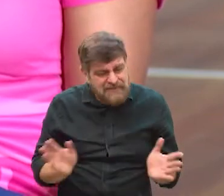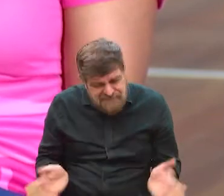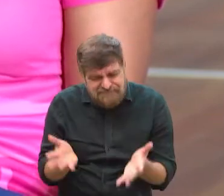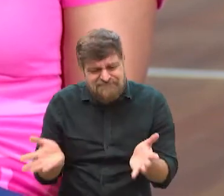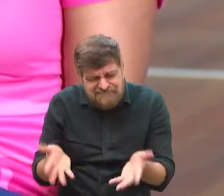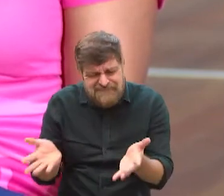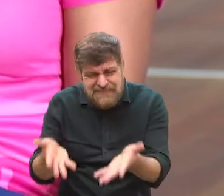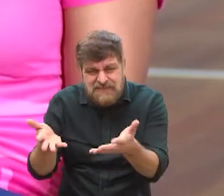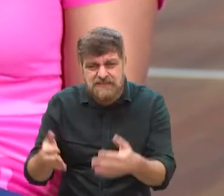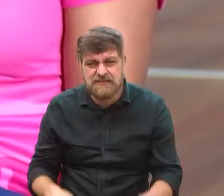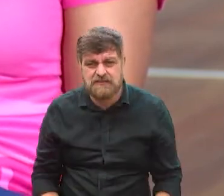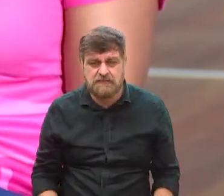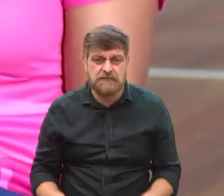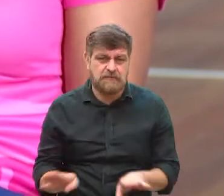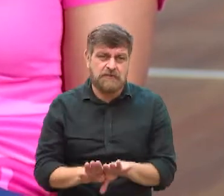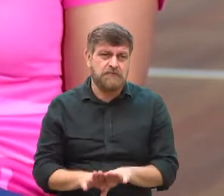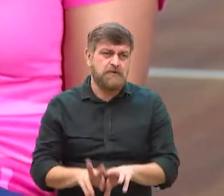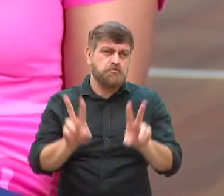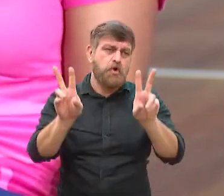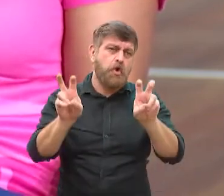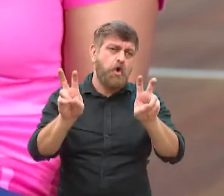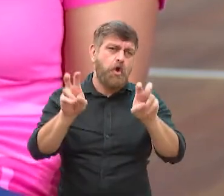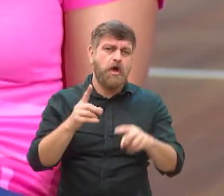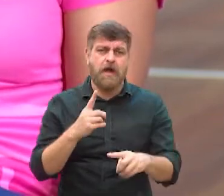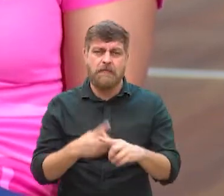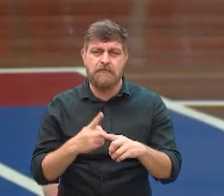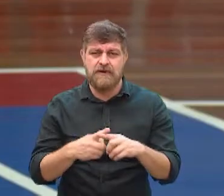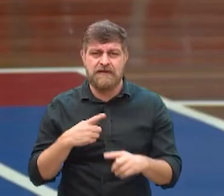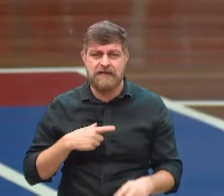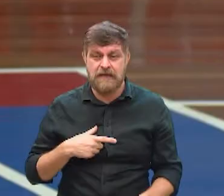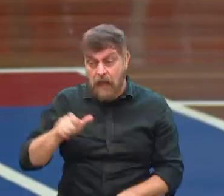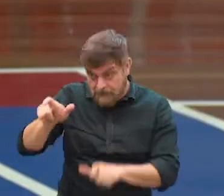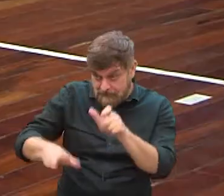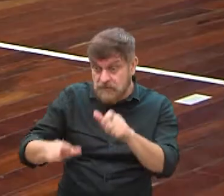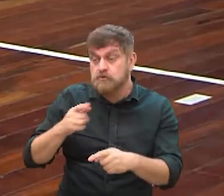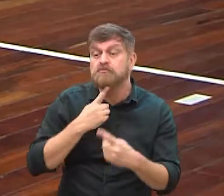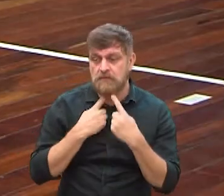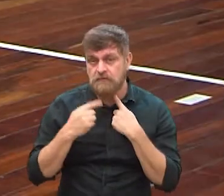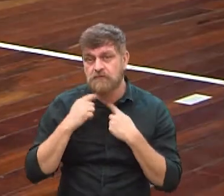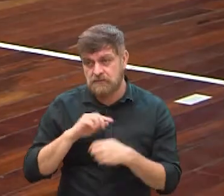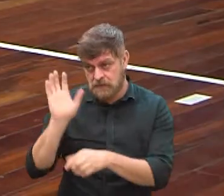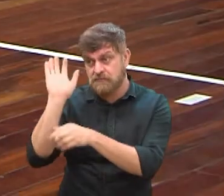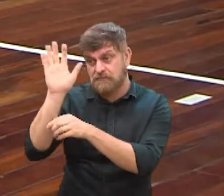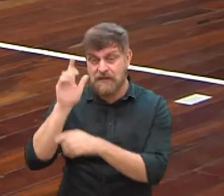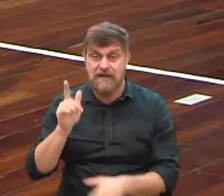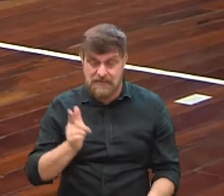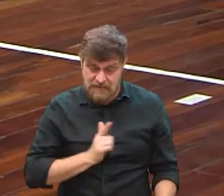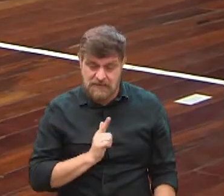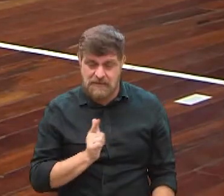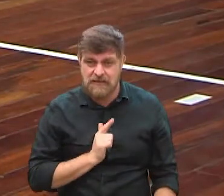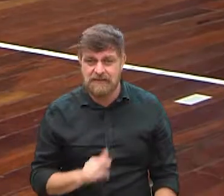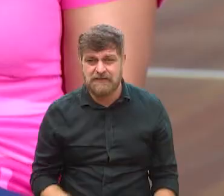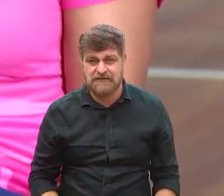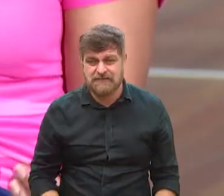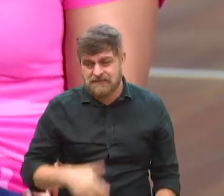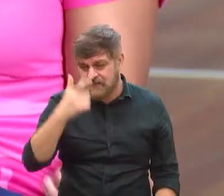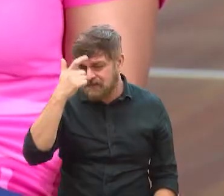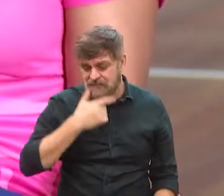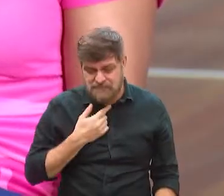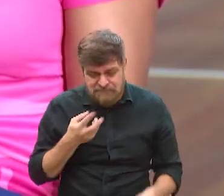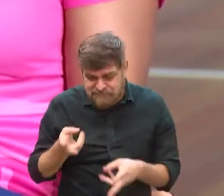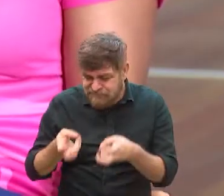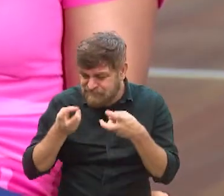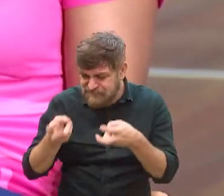também, né? Não é nem tanta questão de... Não é falta de atletas? Atletas também, é que eu não tenho